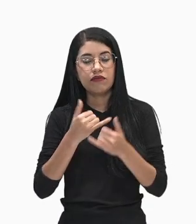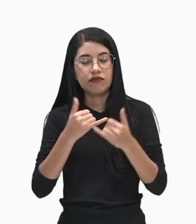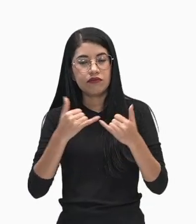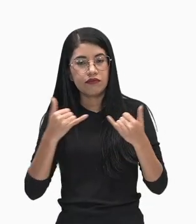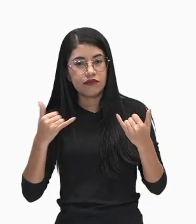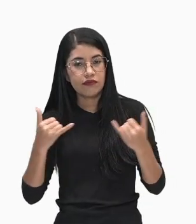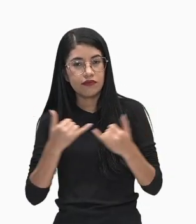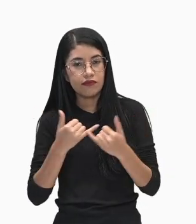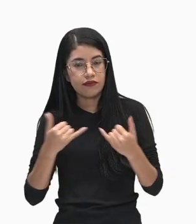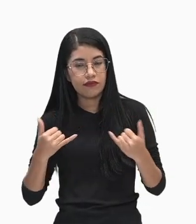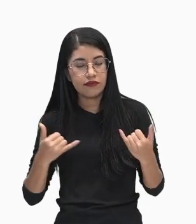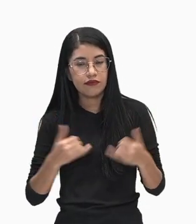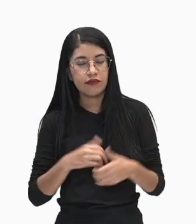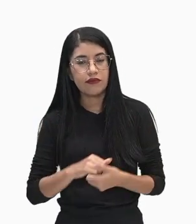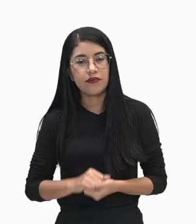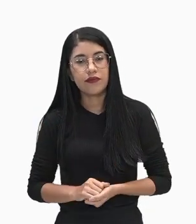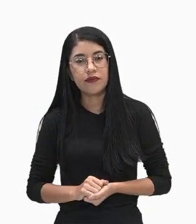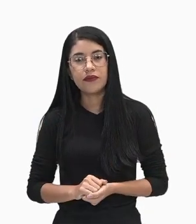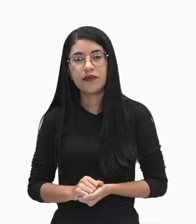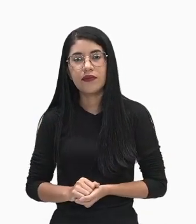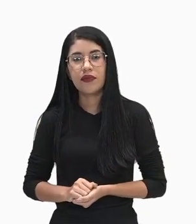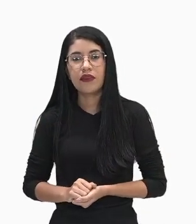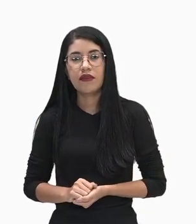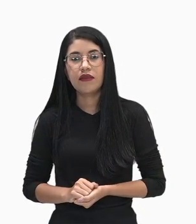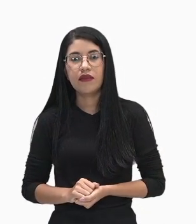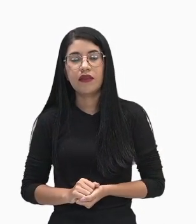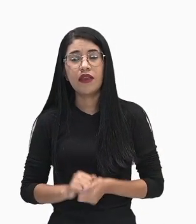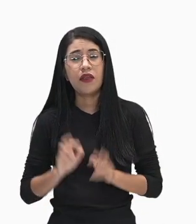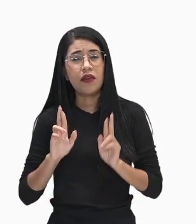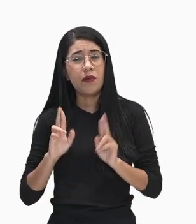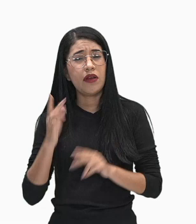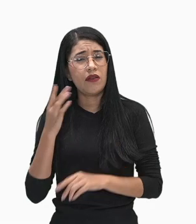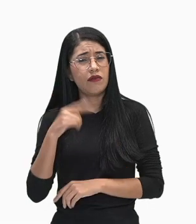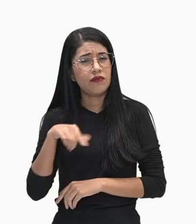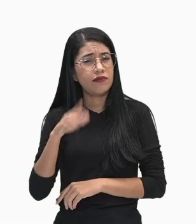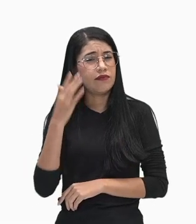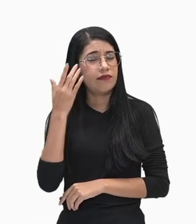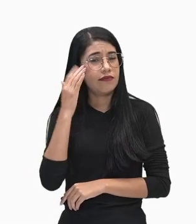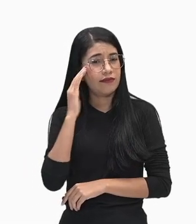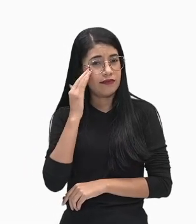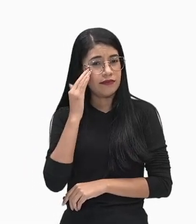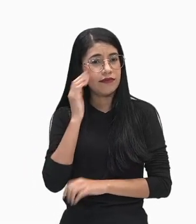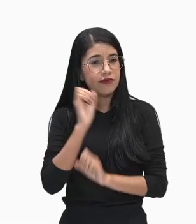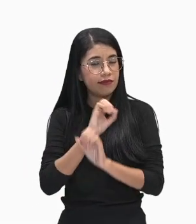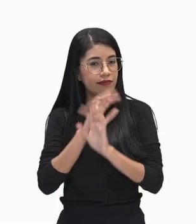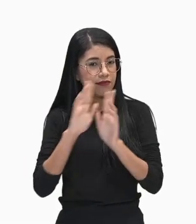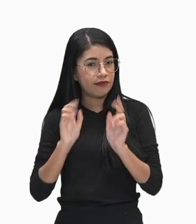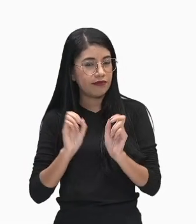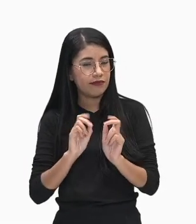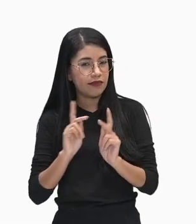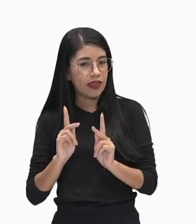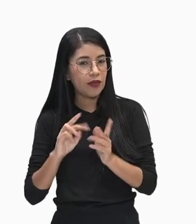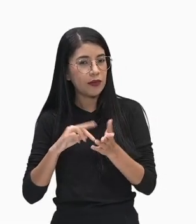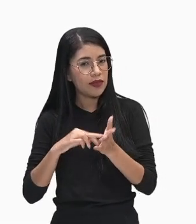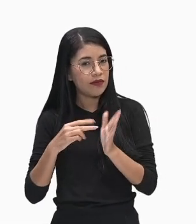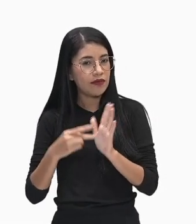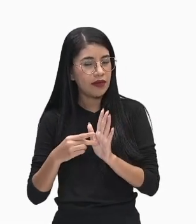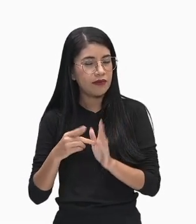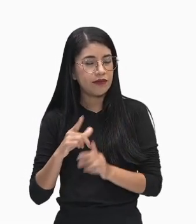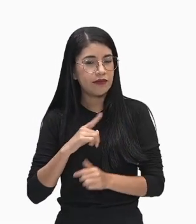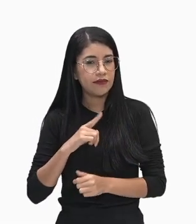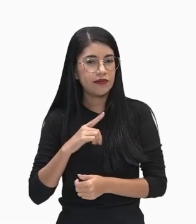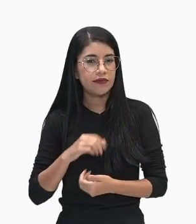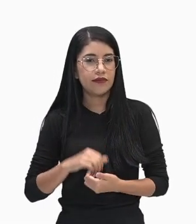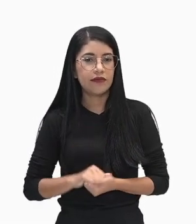corrente elétrica, tá, pessoal? Então eu espero que vocês tenham compreendido o que é essa corrente elétrica, né? Qual